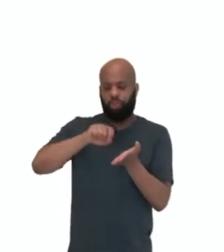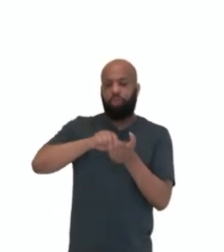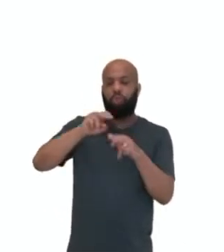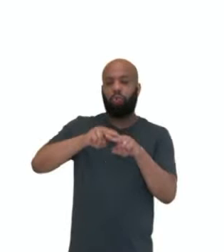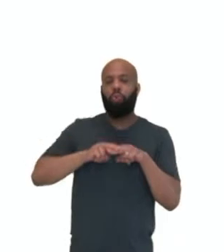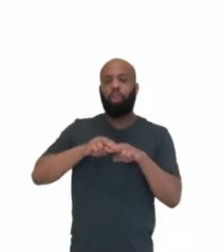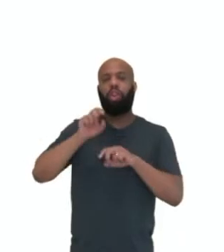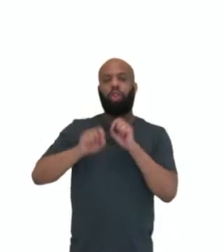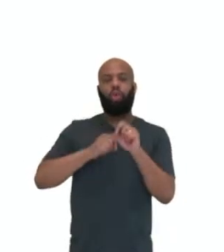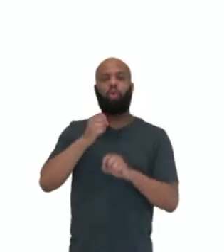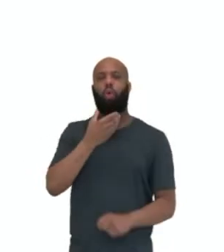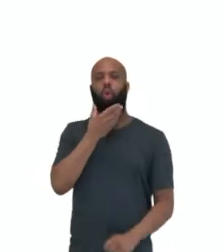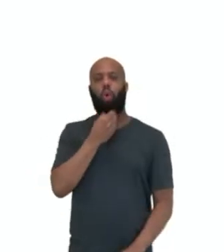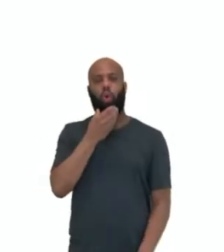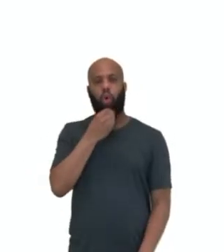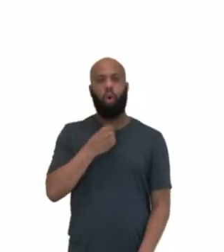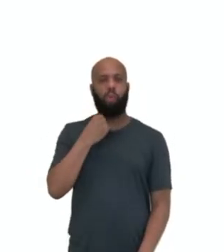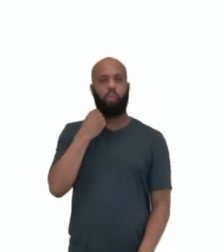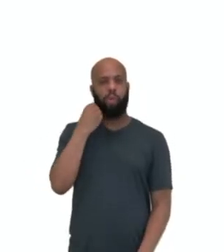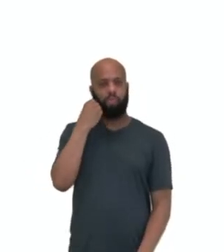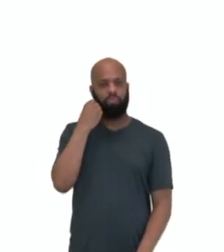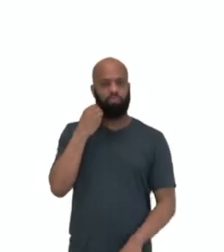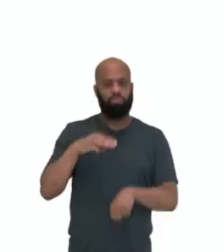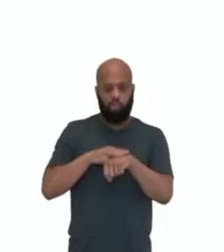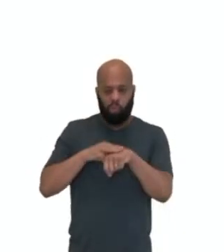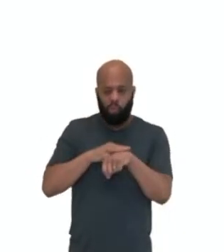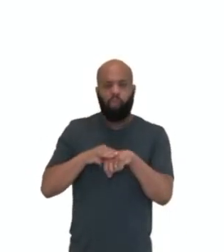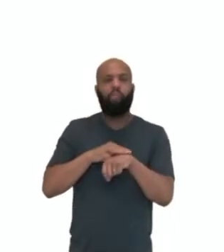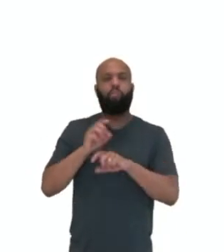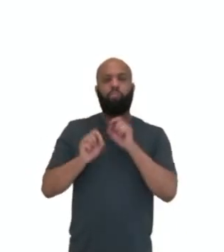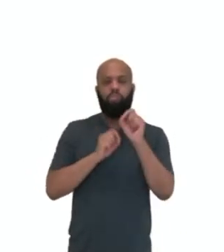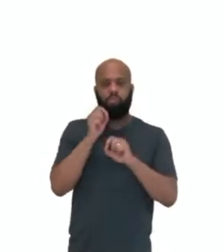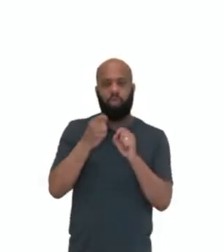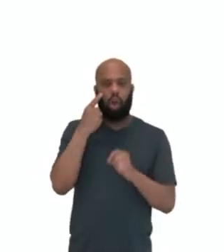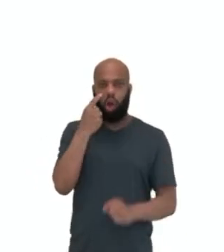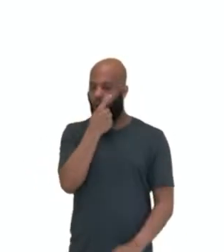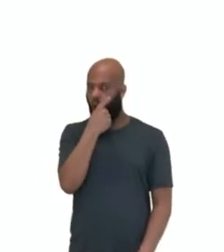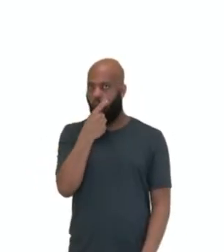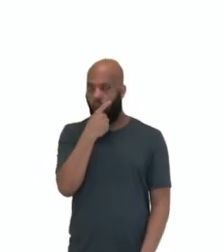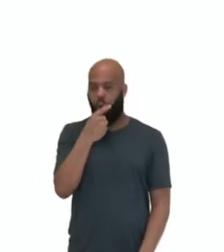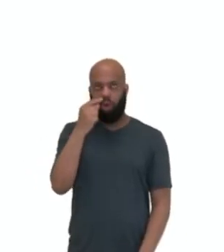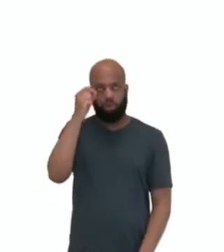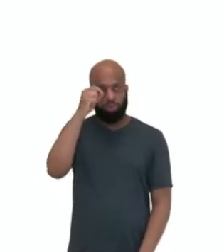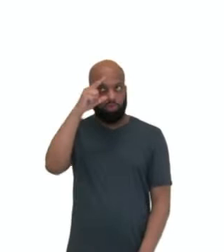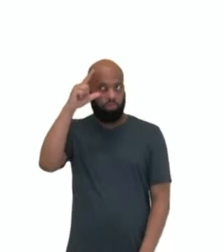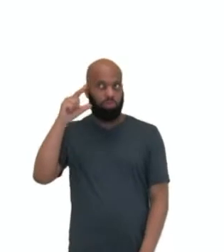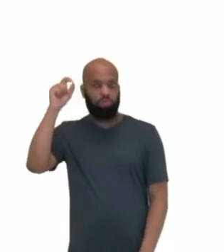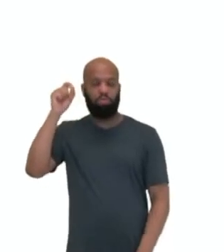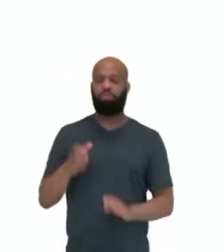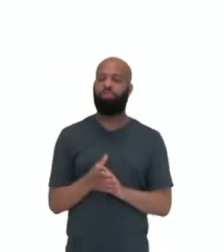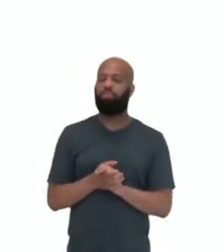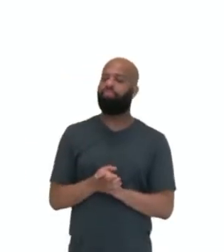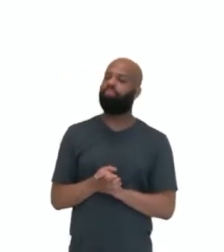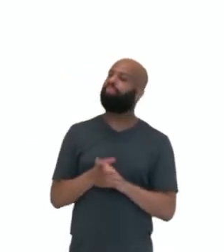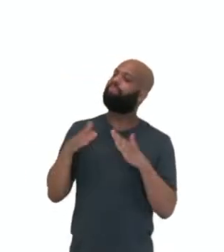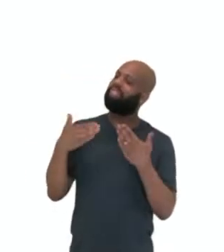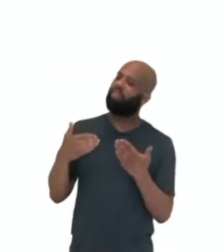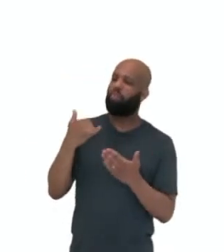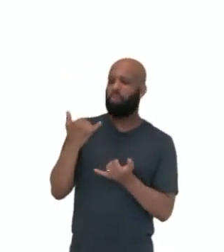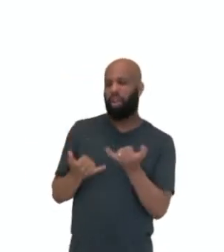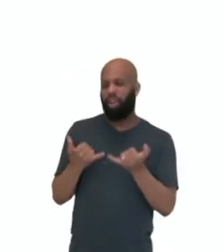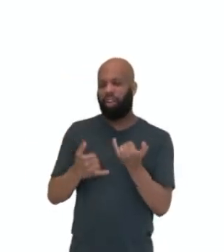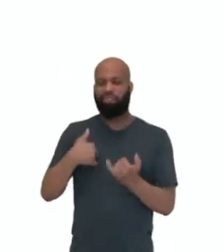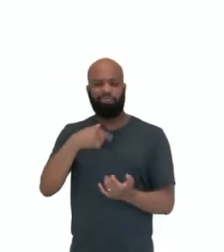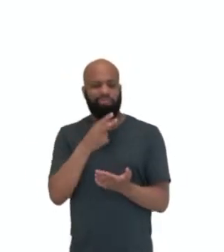começo. Querida Julieta, parece que sou sempre a amiga, nunca namorada. Então você percebeu que é